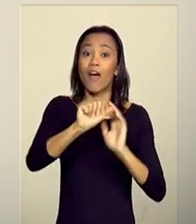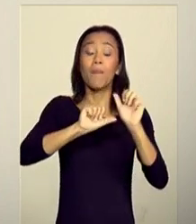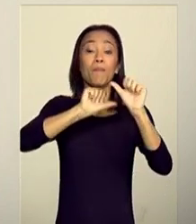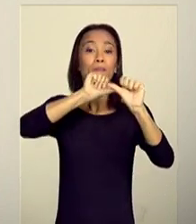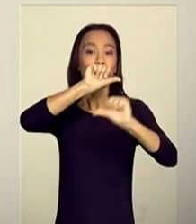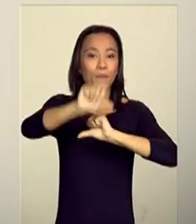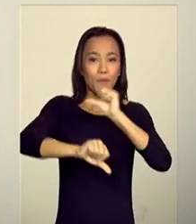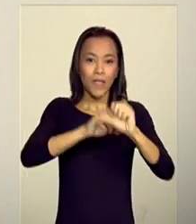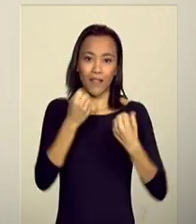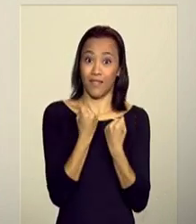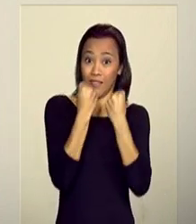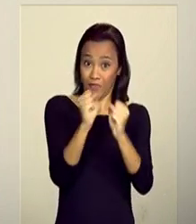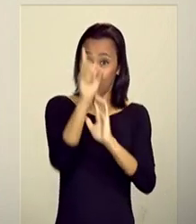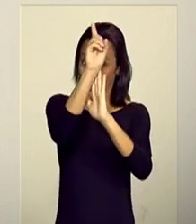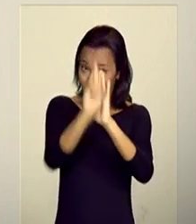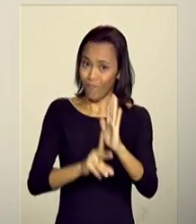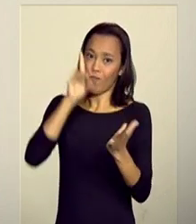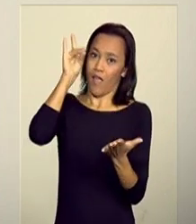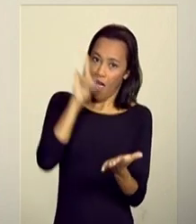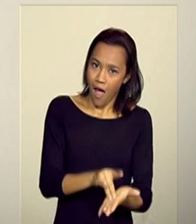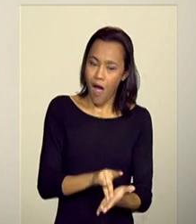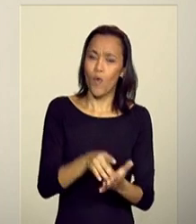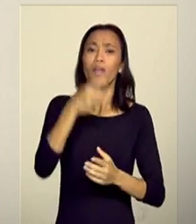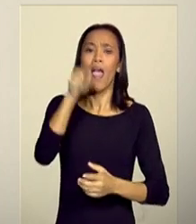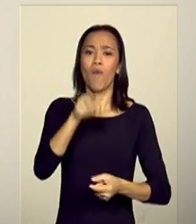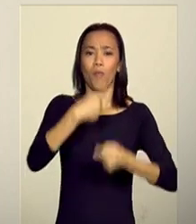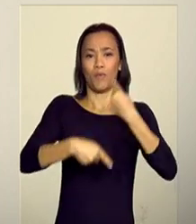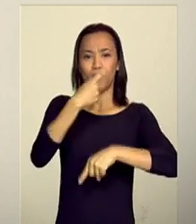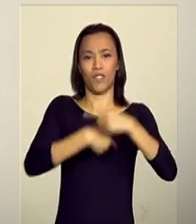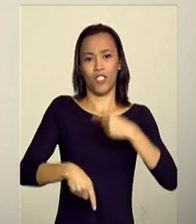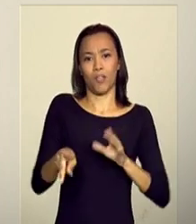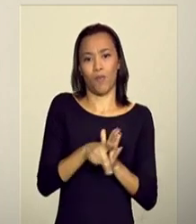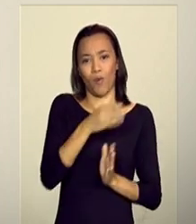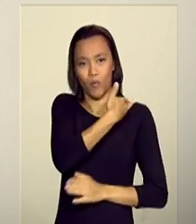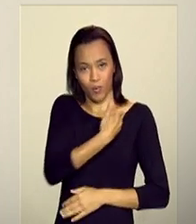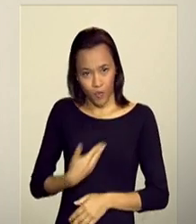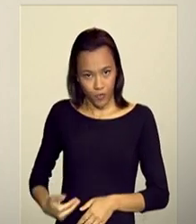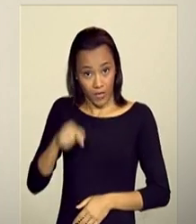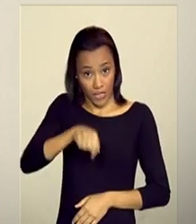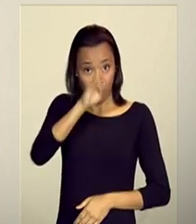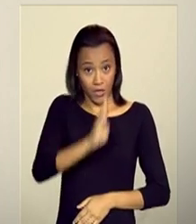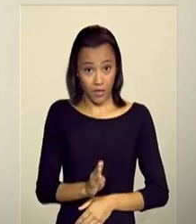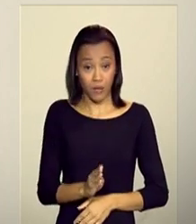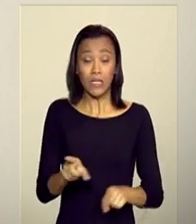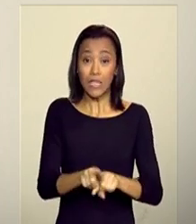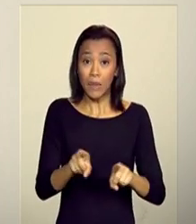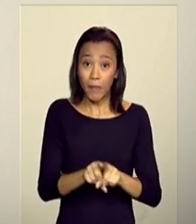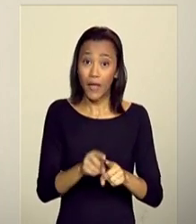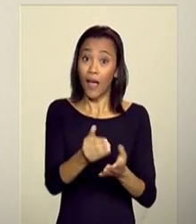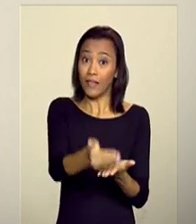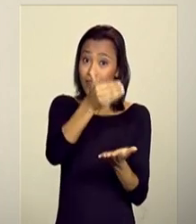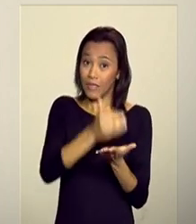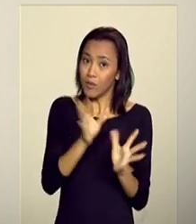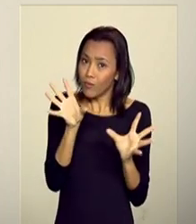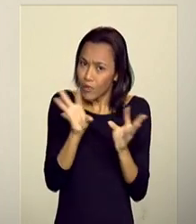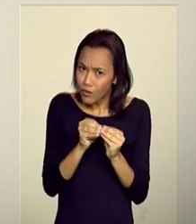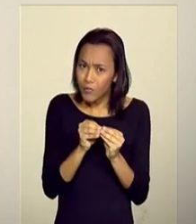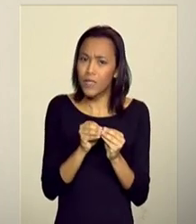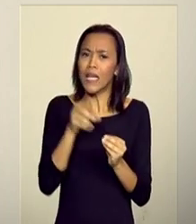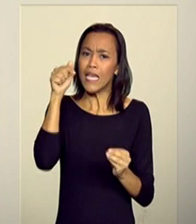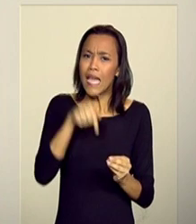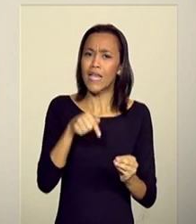a defesa do consumidor de fato em uma política de estado no Brasil adianto de forma bem resumida